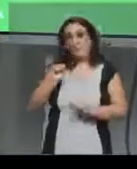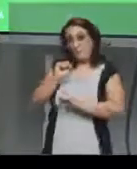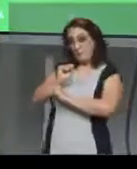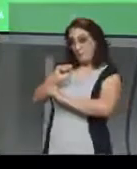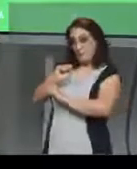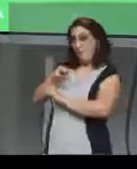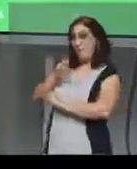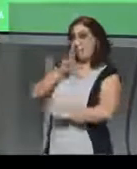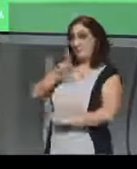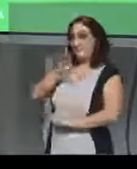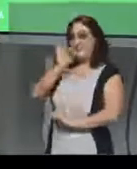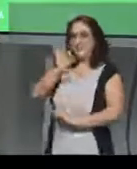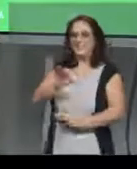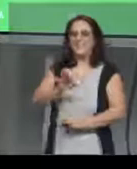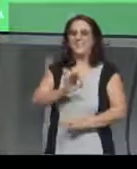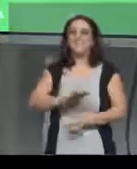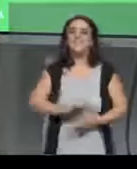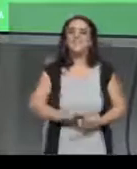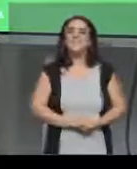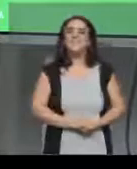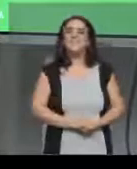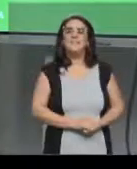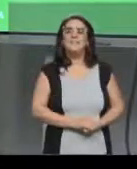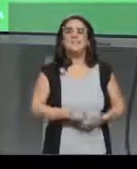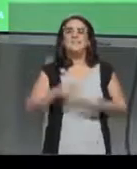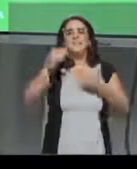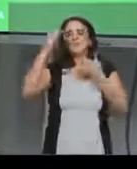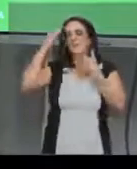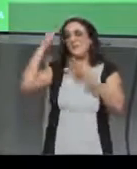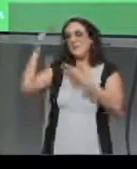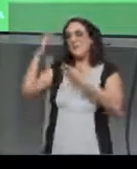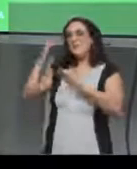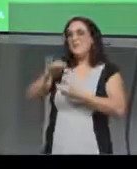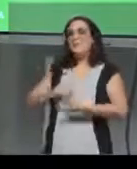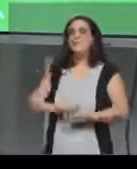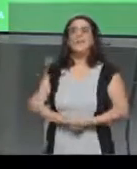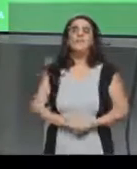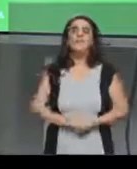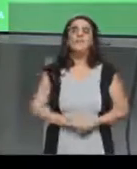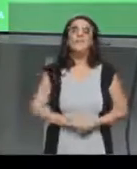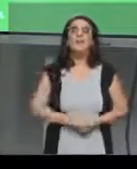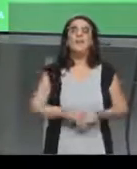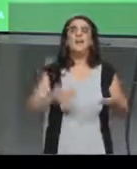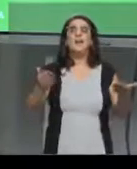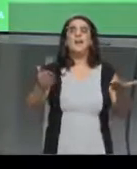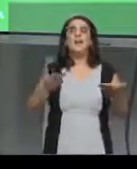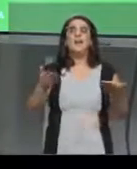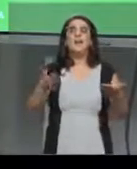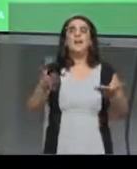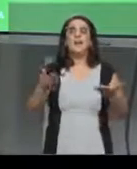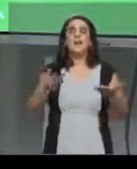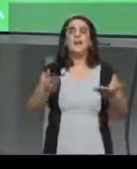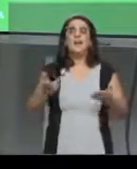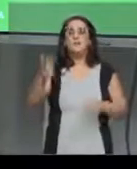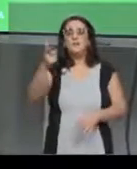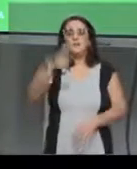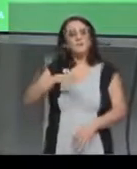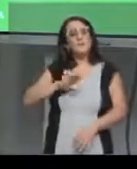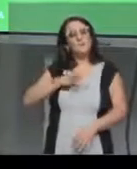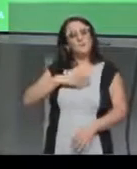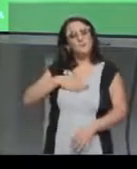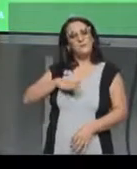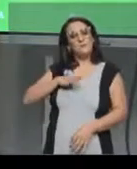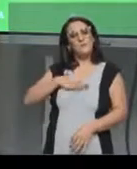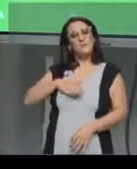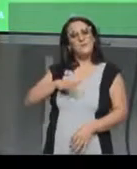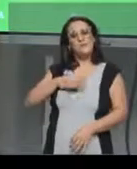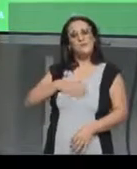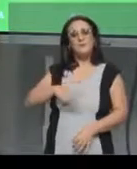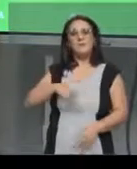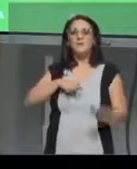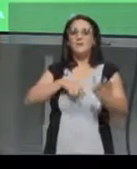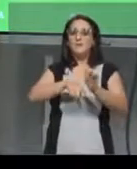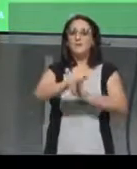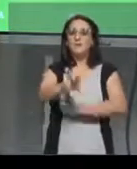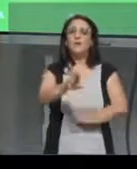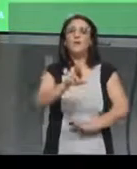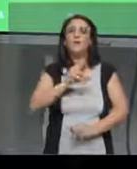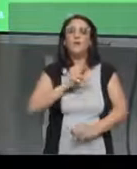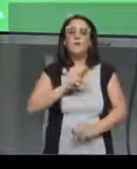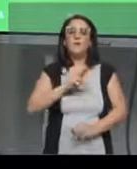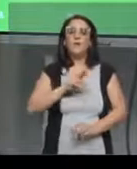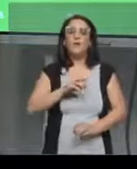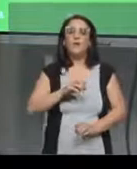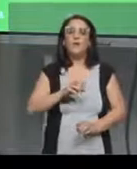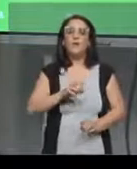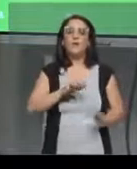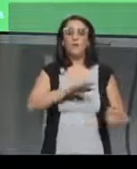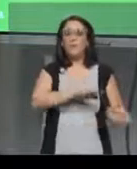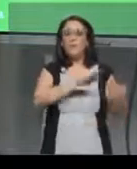respondido, né, Alexandre? Obrigada, professora. Chegou a hora da gente fazer mais uma pequena pausa no nosso Tira Dúvidas. No próximo